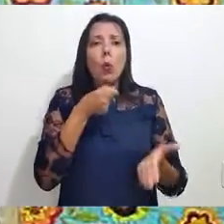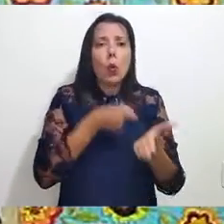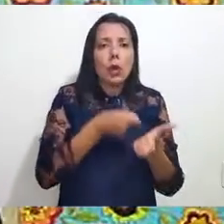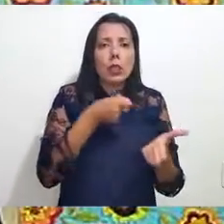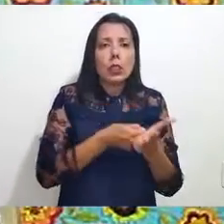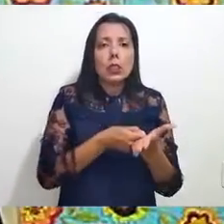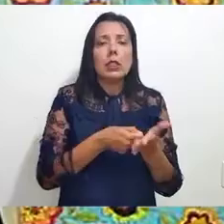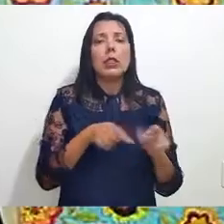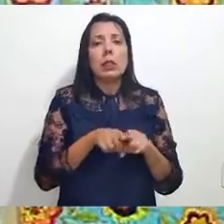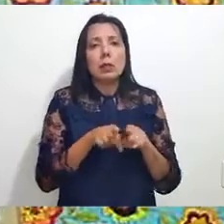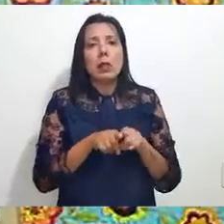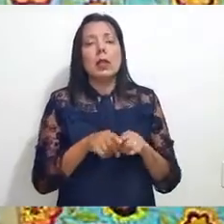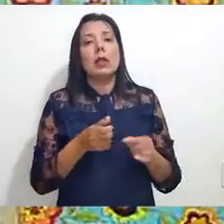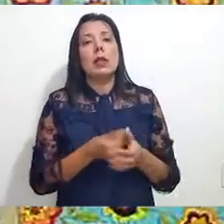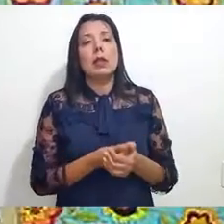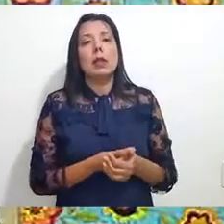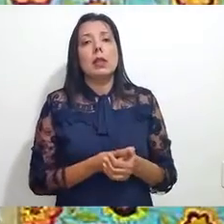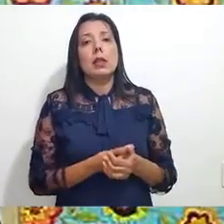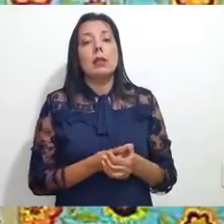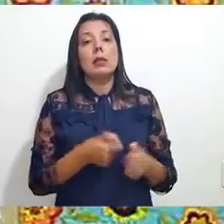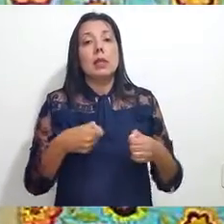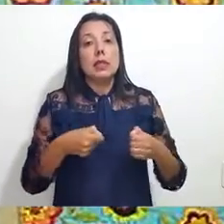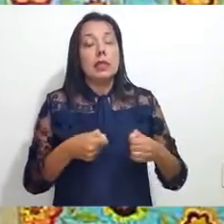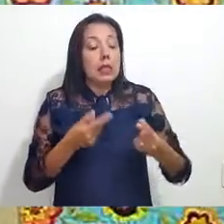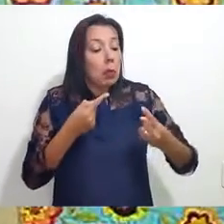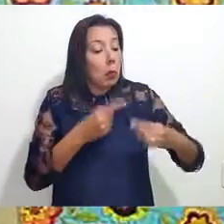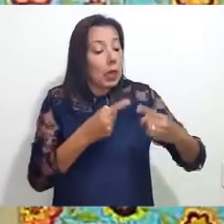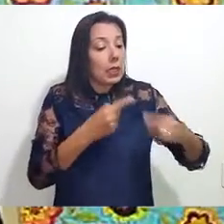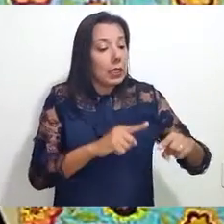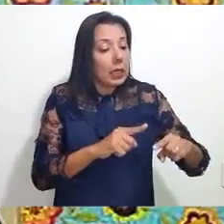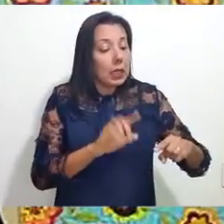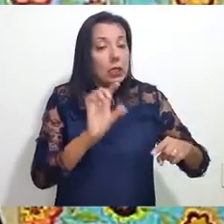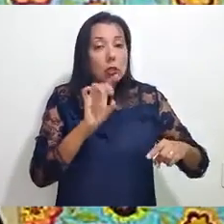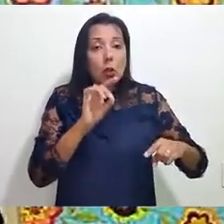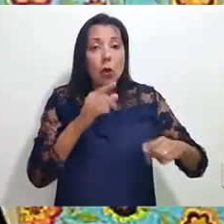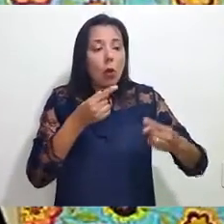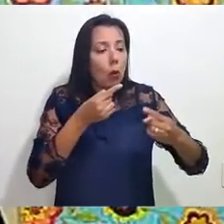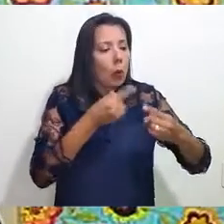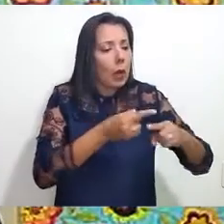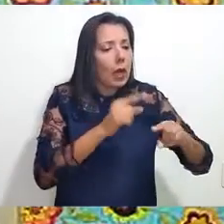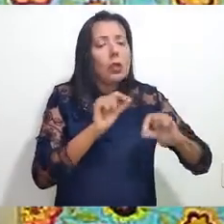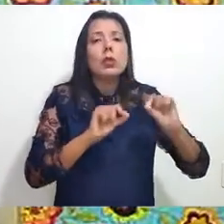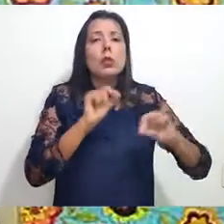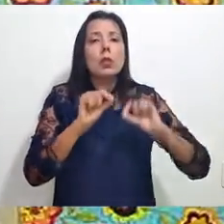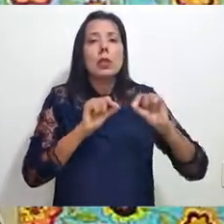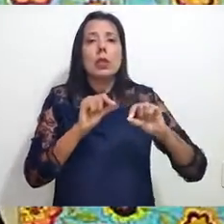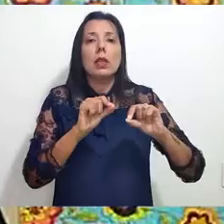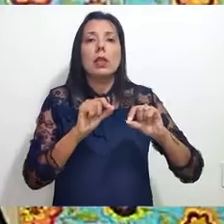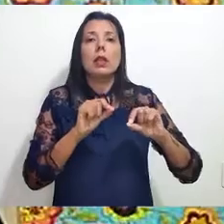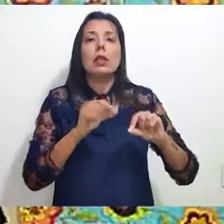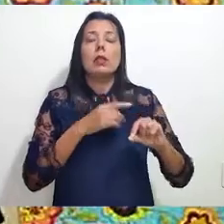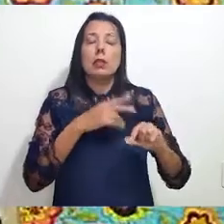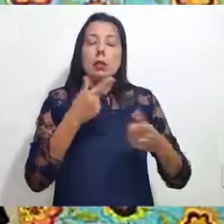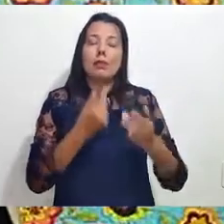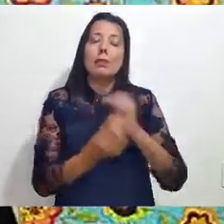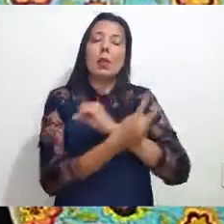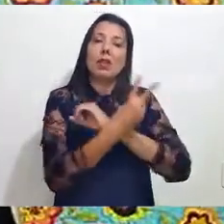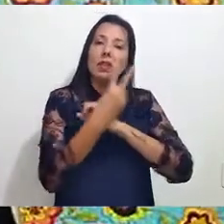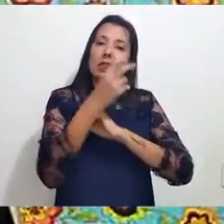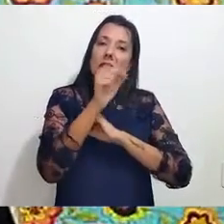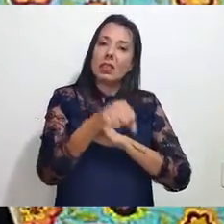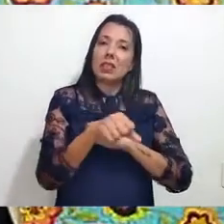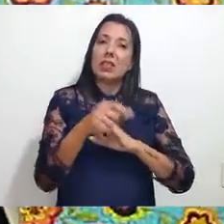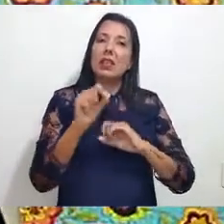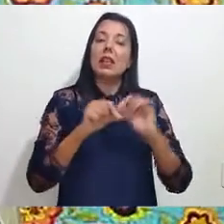masculinidade tóxica, a gente precisa combater isso. A gente só combate isso com educação, gente. Então, a Severina